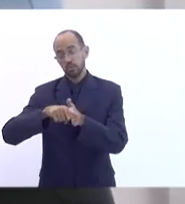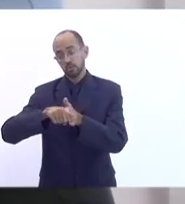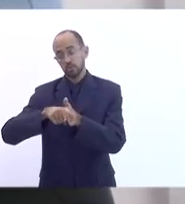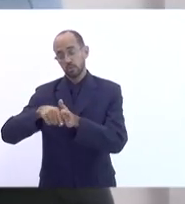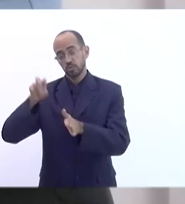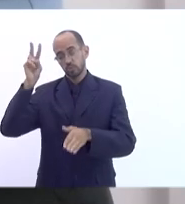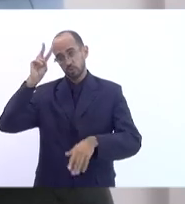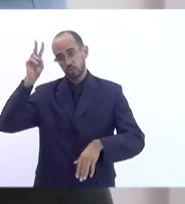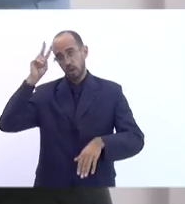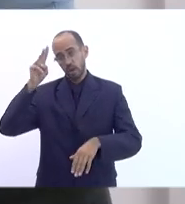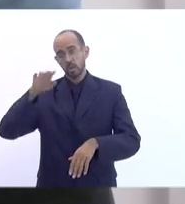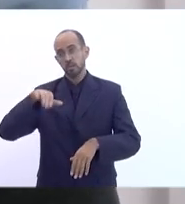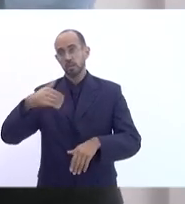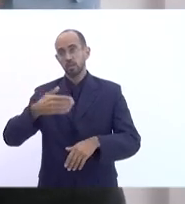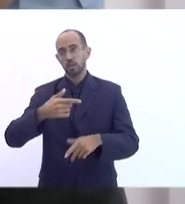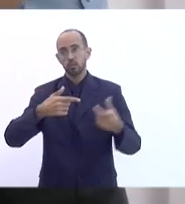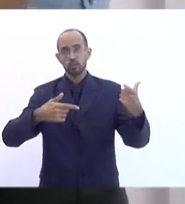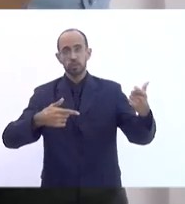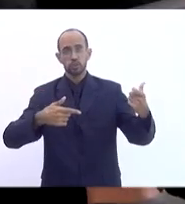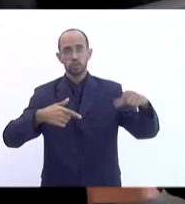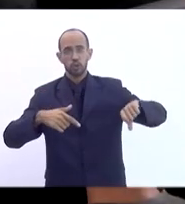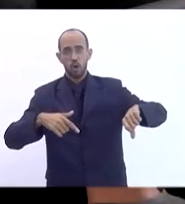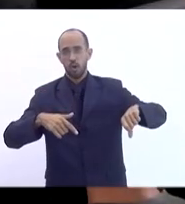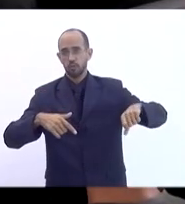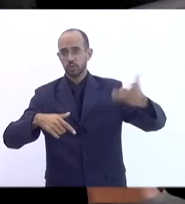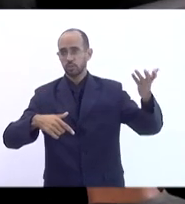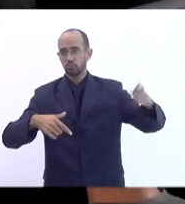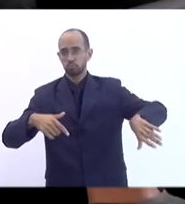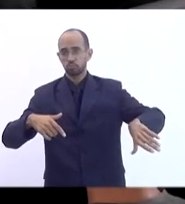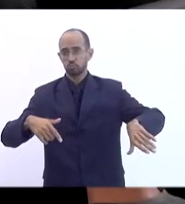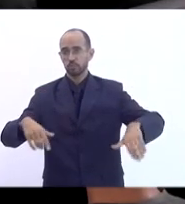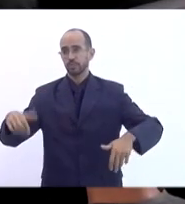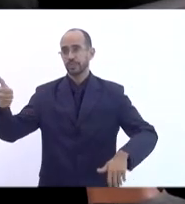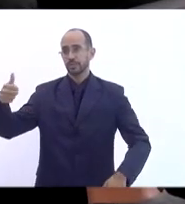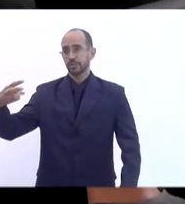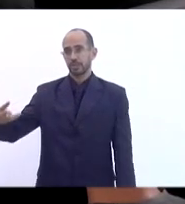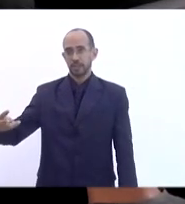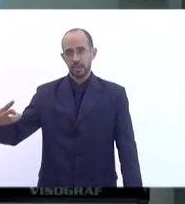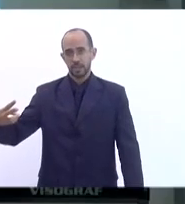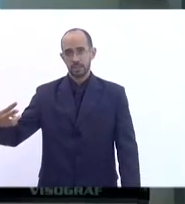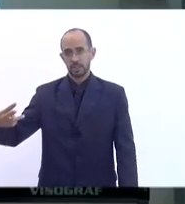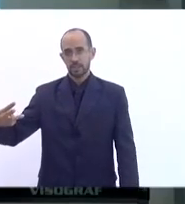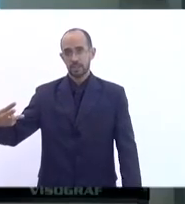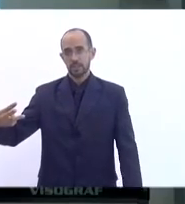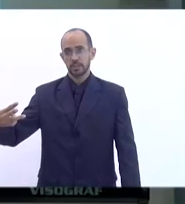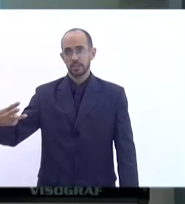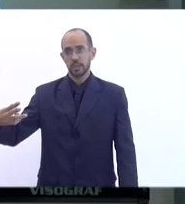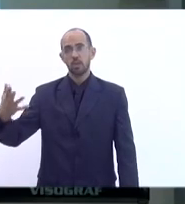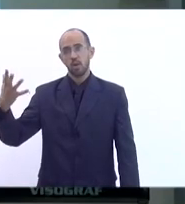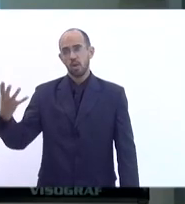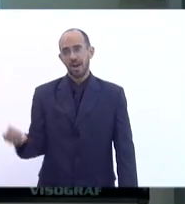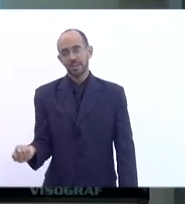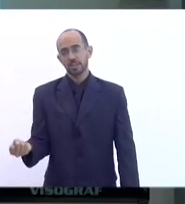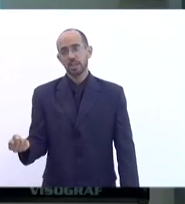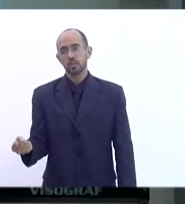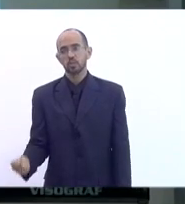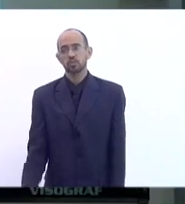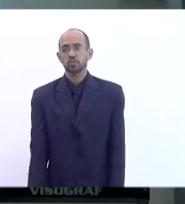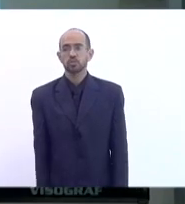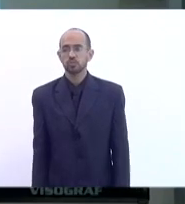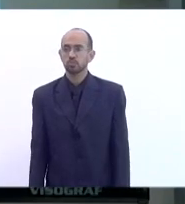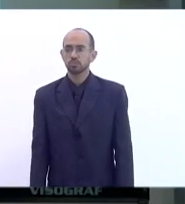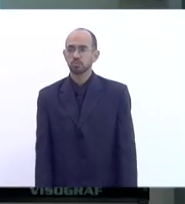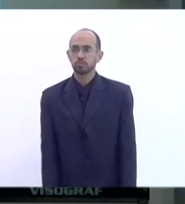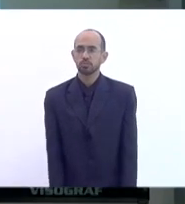julgados improcedentes enquanto 13 eu botei um ninho ali mas são 13 foram incorporados aos e Fábio